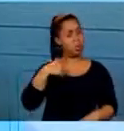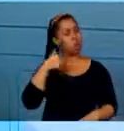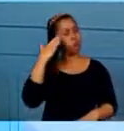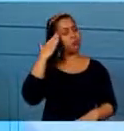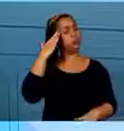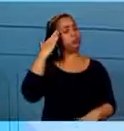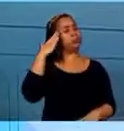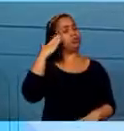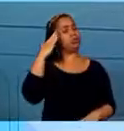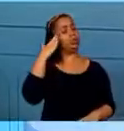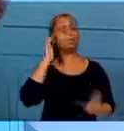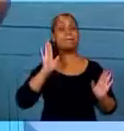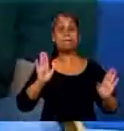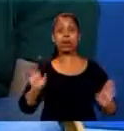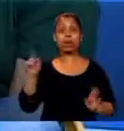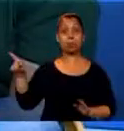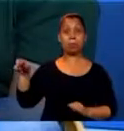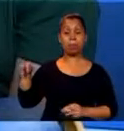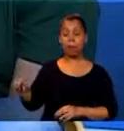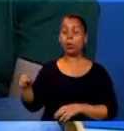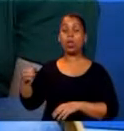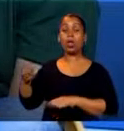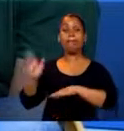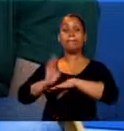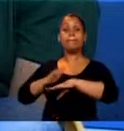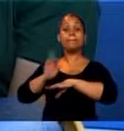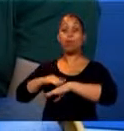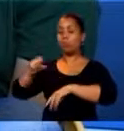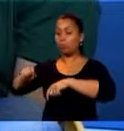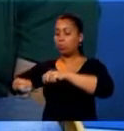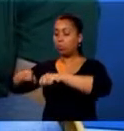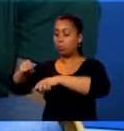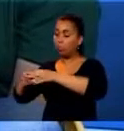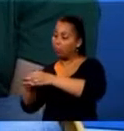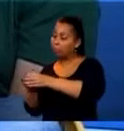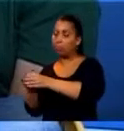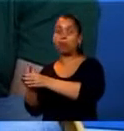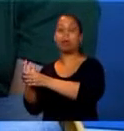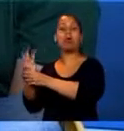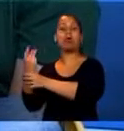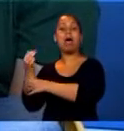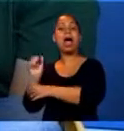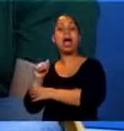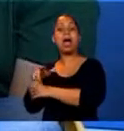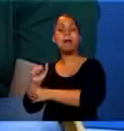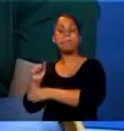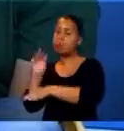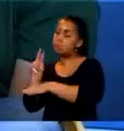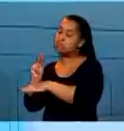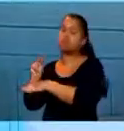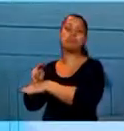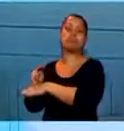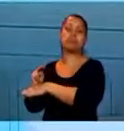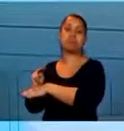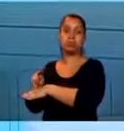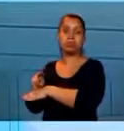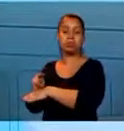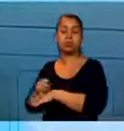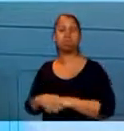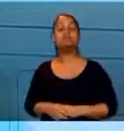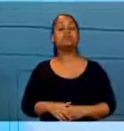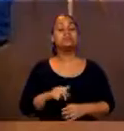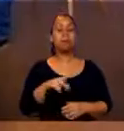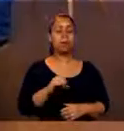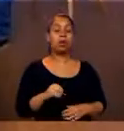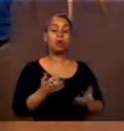plântula, mas o Paulo faz isto. A AMA faz isto. Sim.